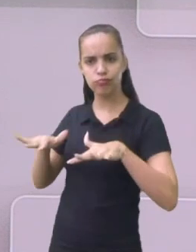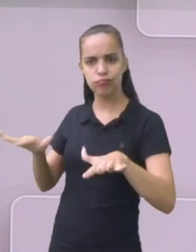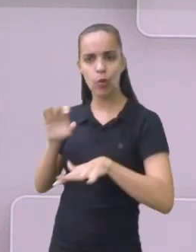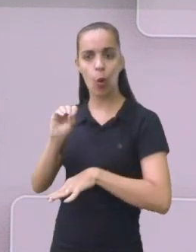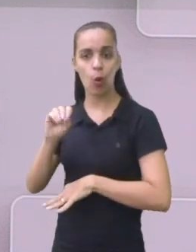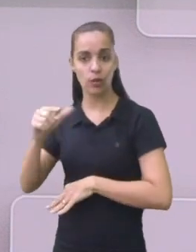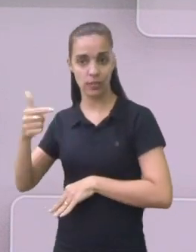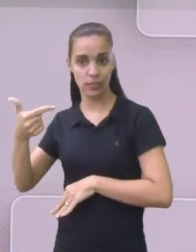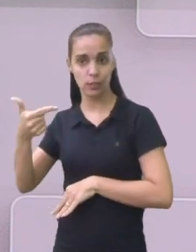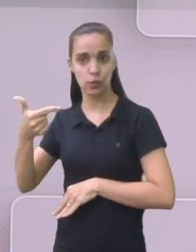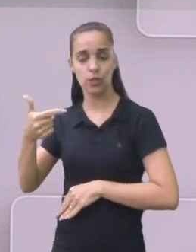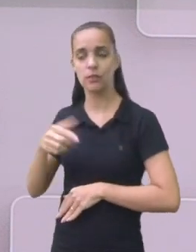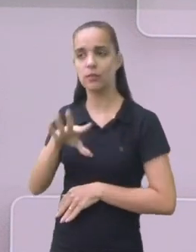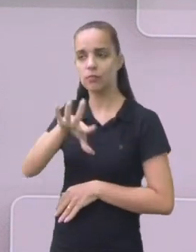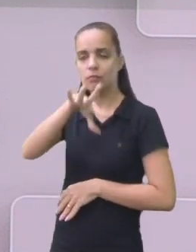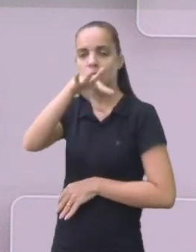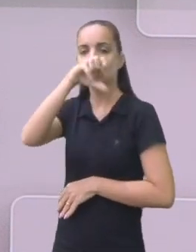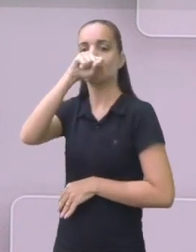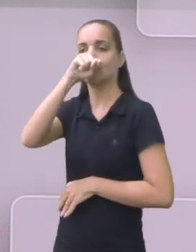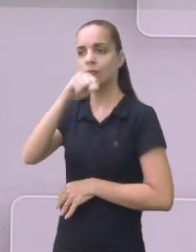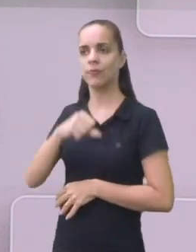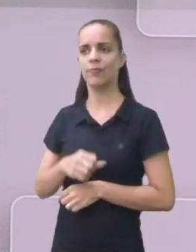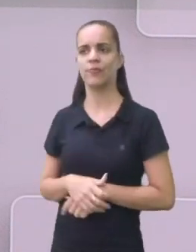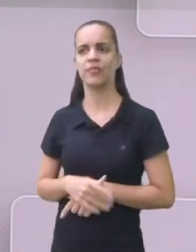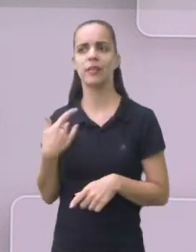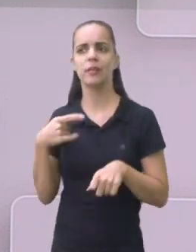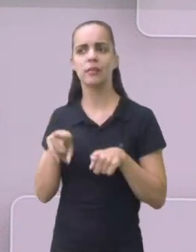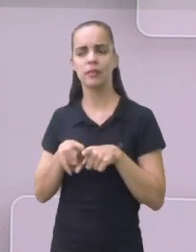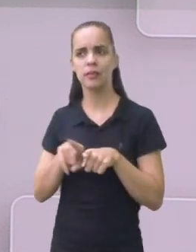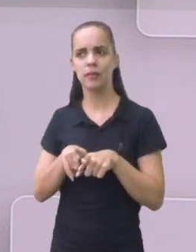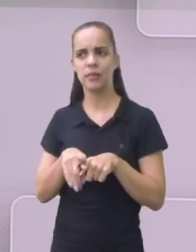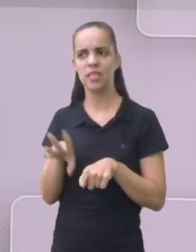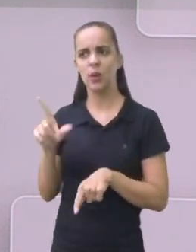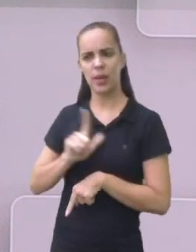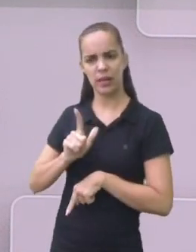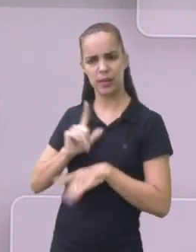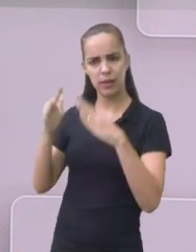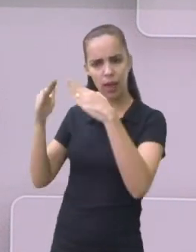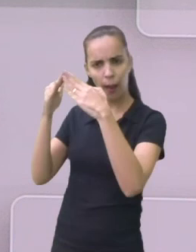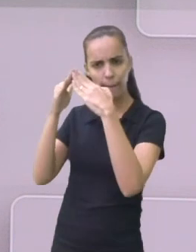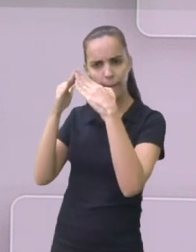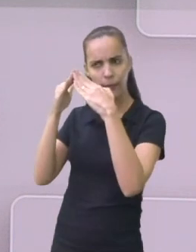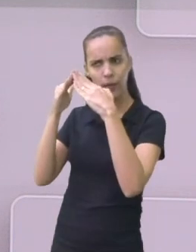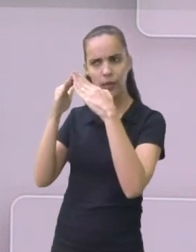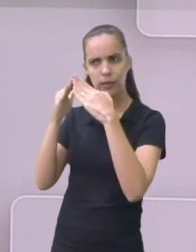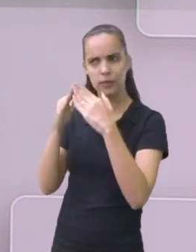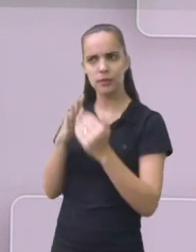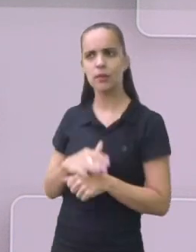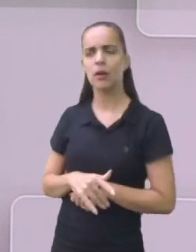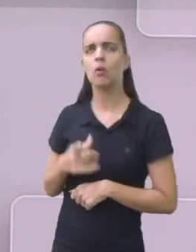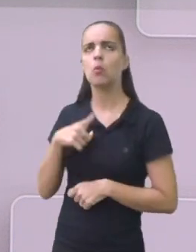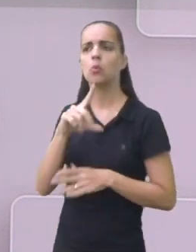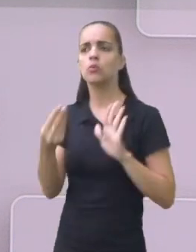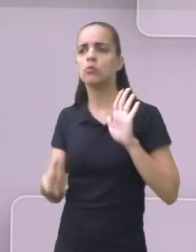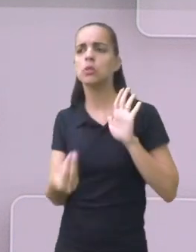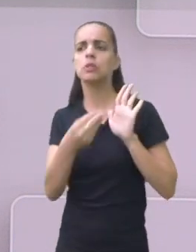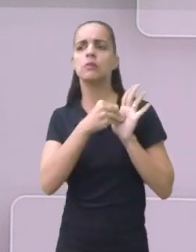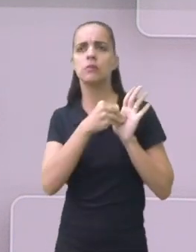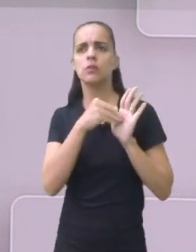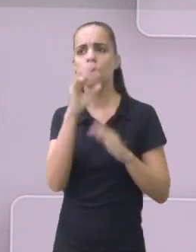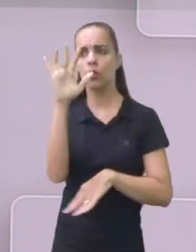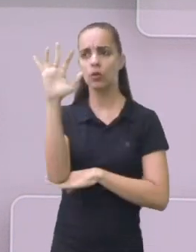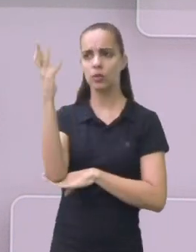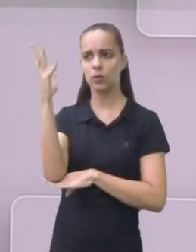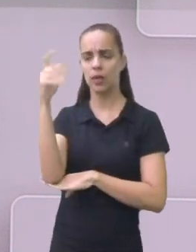Sim, oxigênio. E para nós, ela possui abrigo? Quando você coloca uma árvore